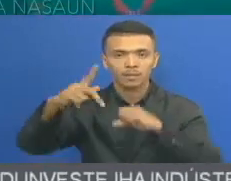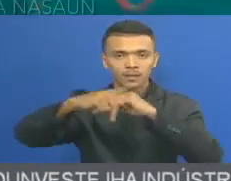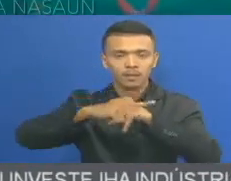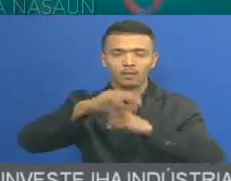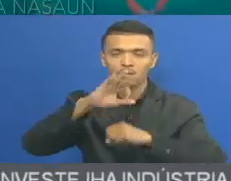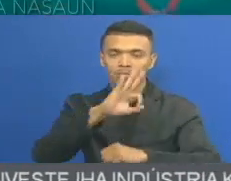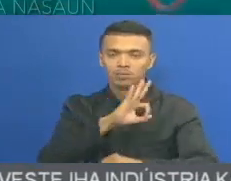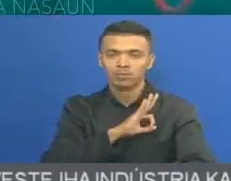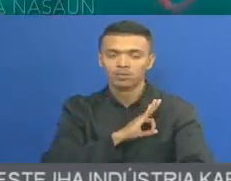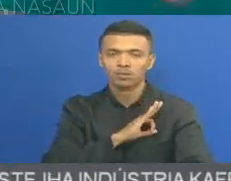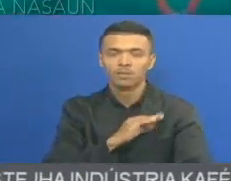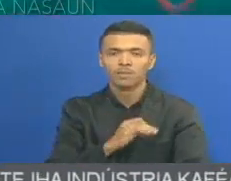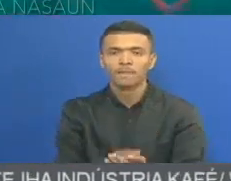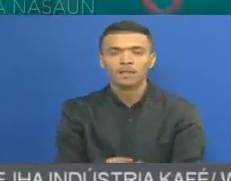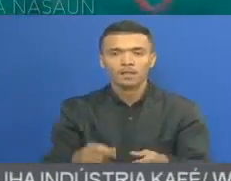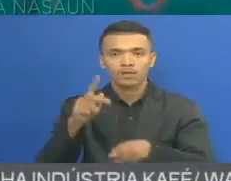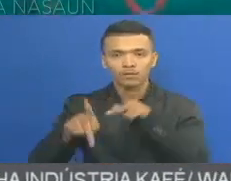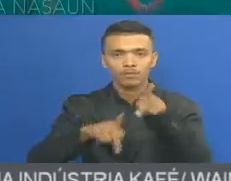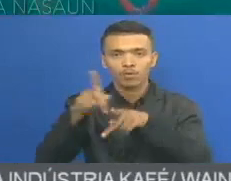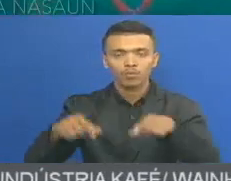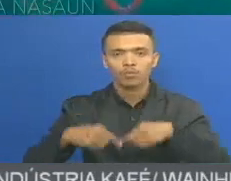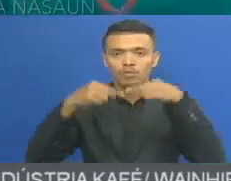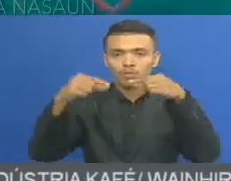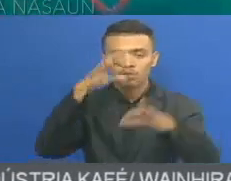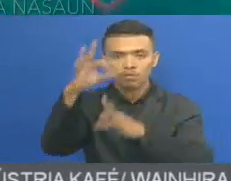conto se povo fofia.